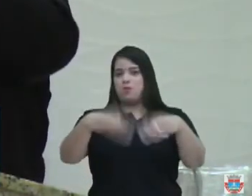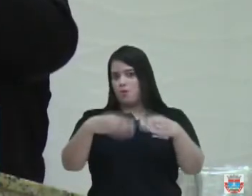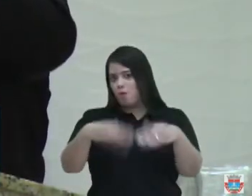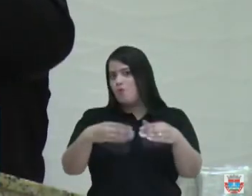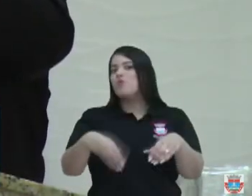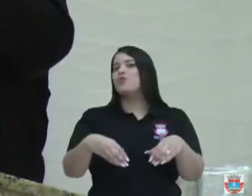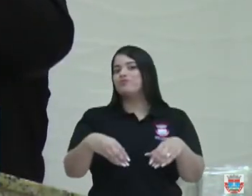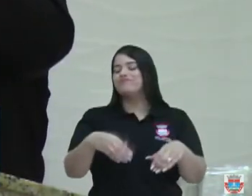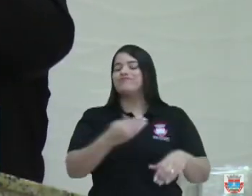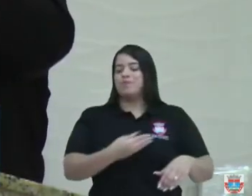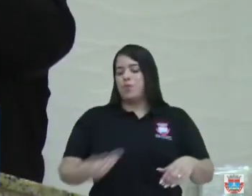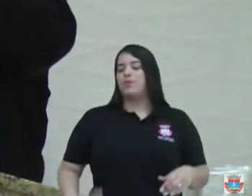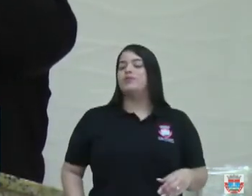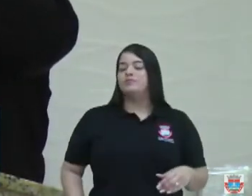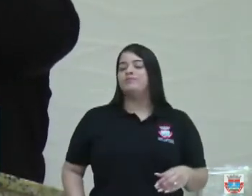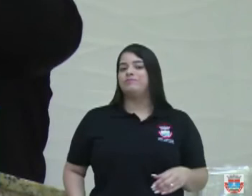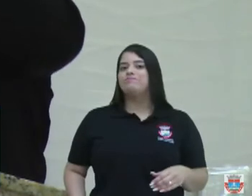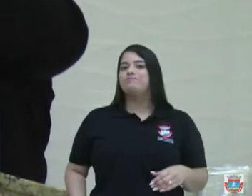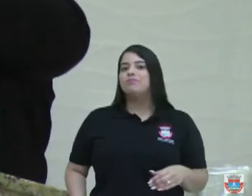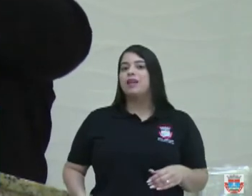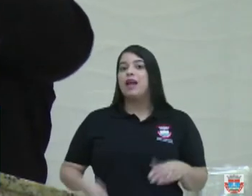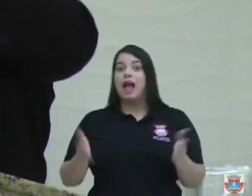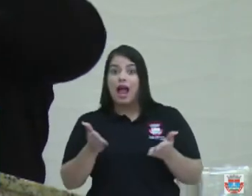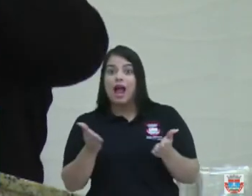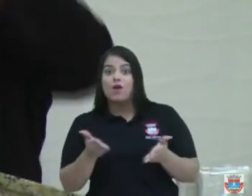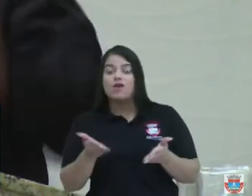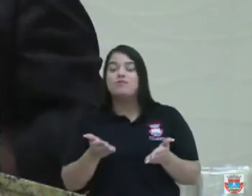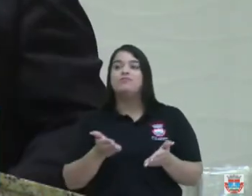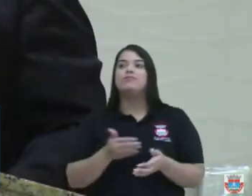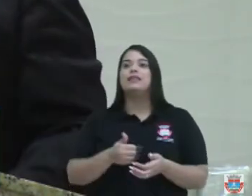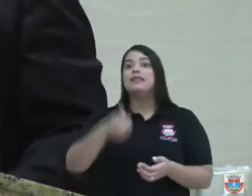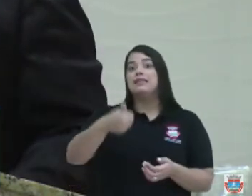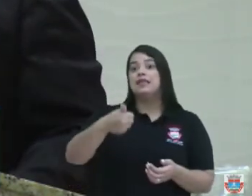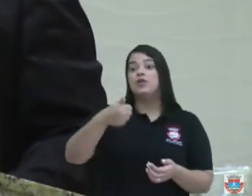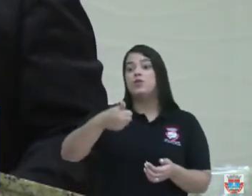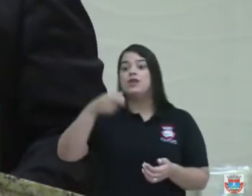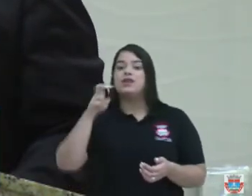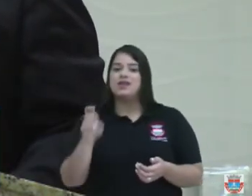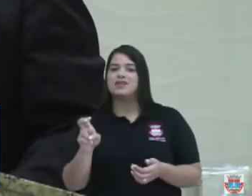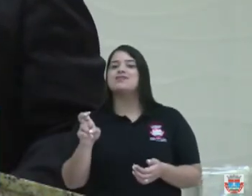Tem um concurso público agora, está feito o edital aí, para 115 vagas.